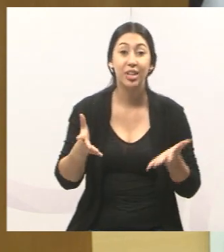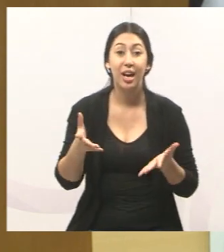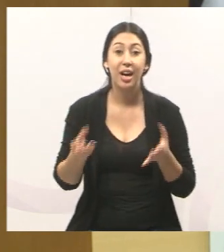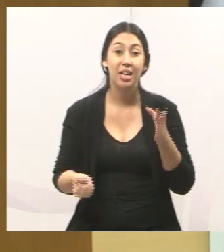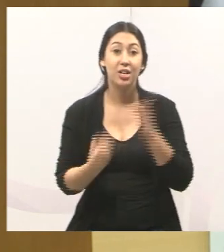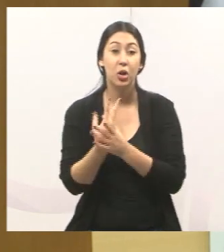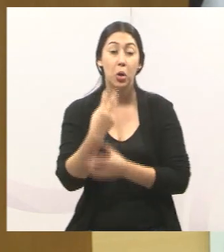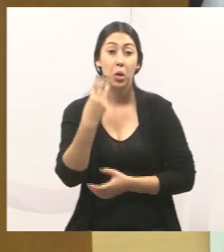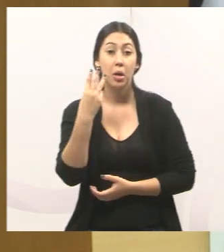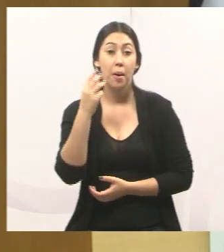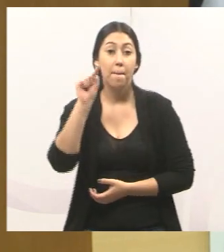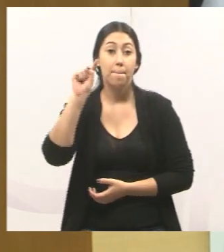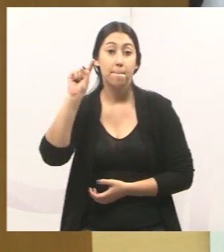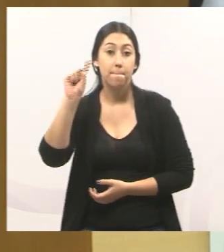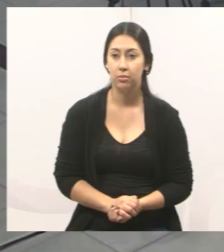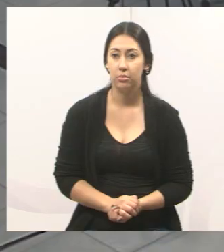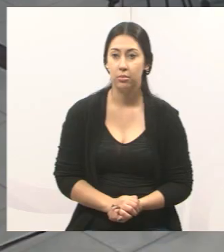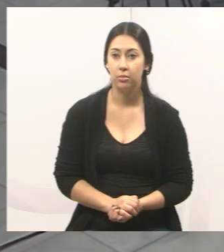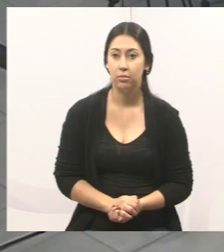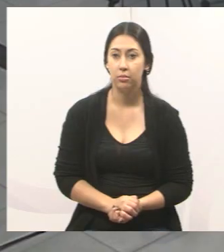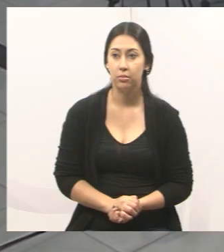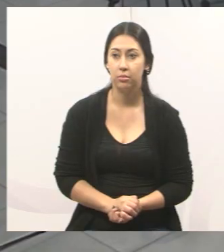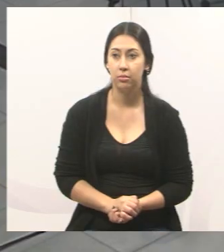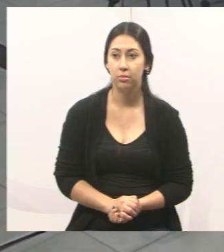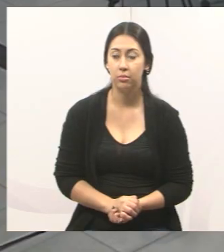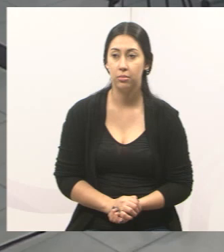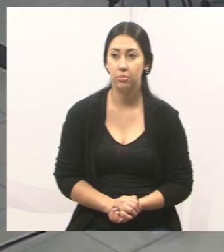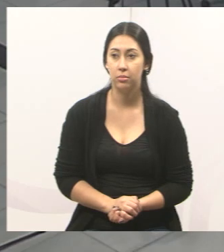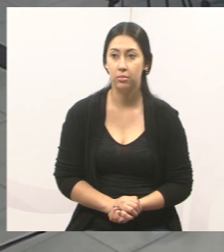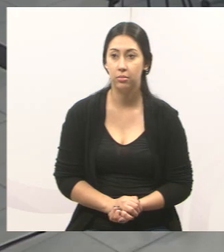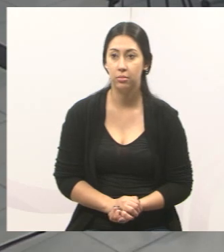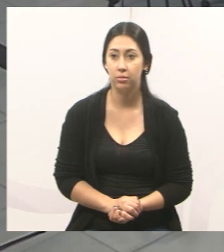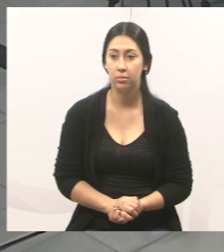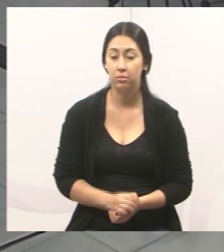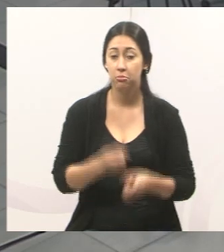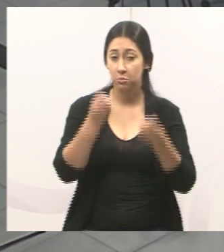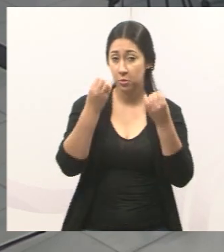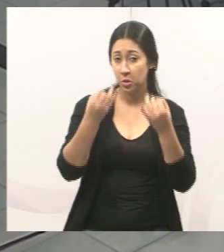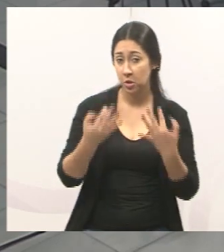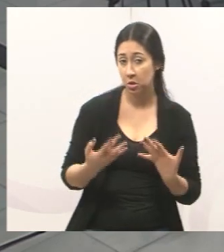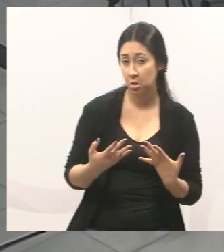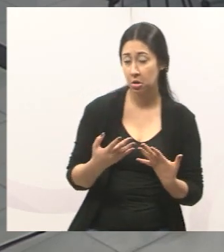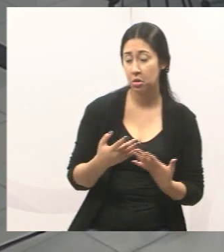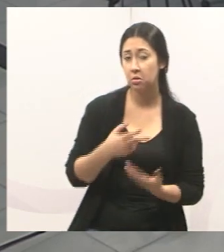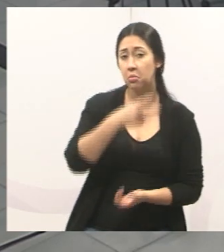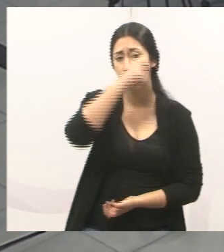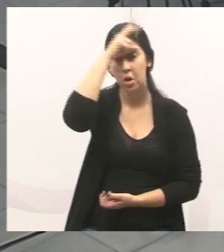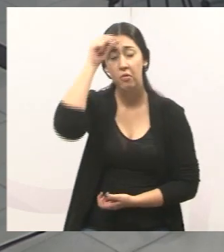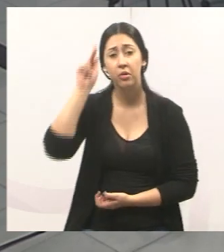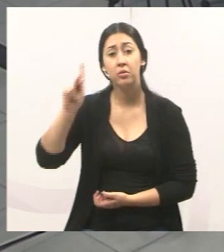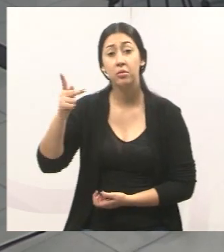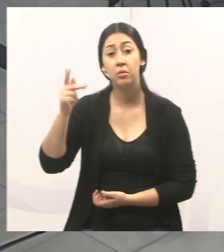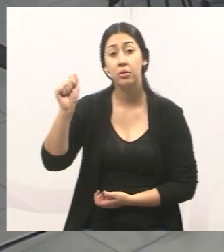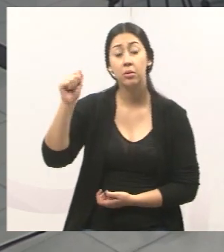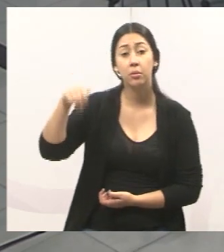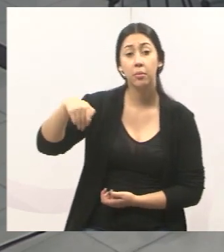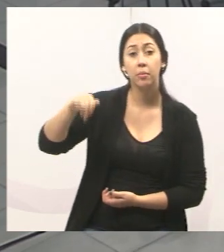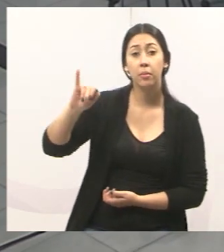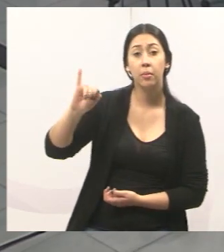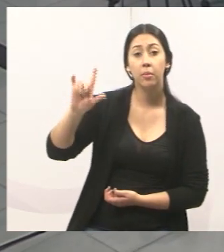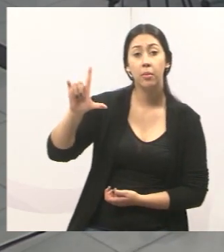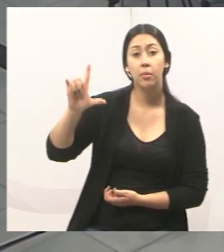1.500 vagas em creche. As contas do ex-prefeito Hamilton Ribeiro Mota continua